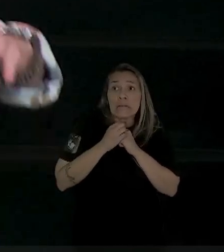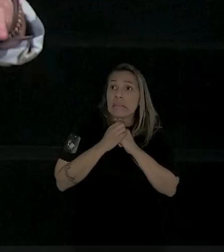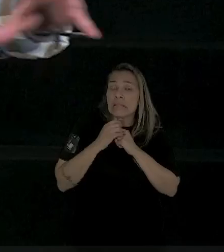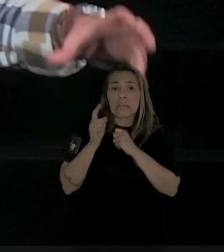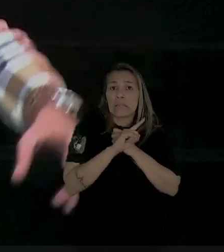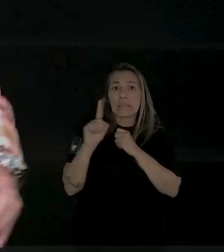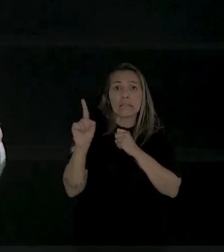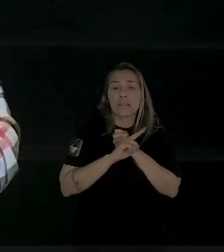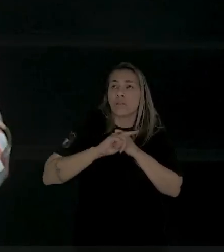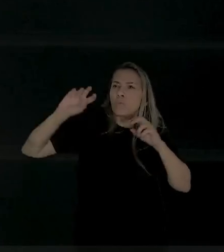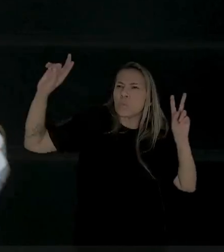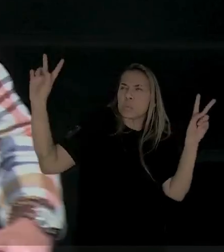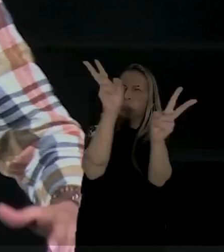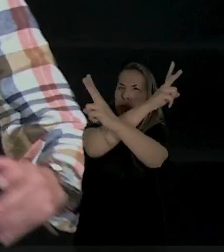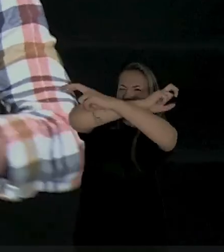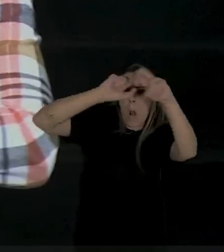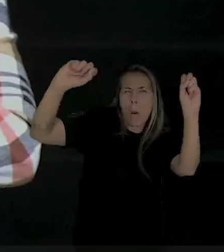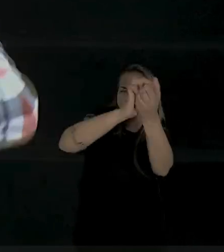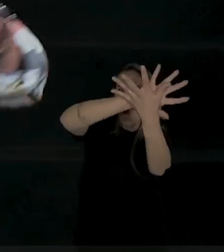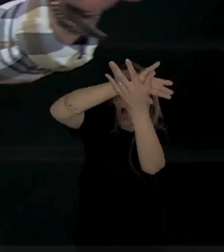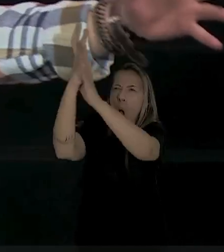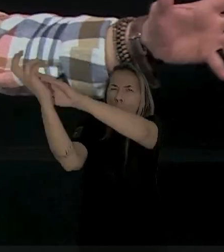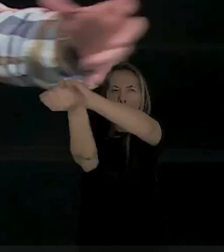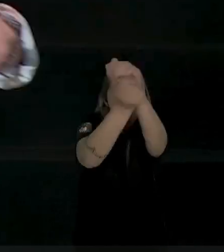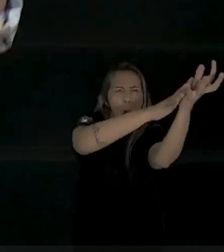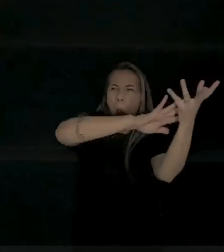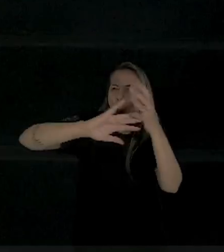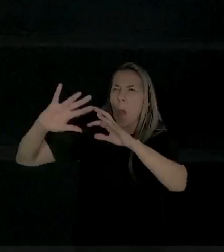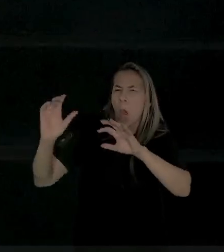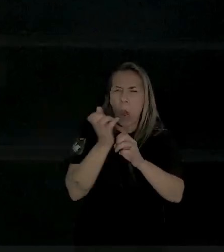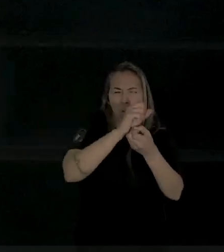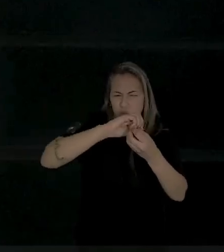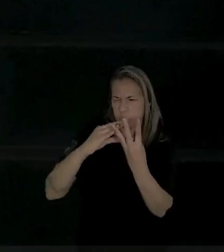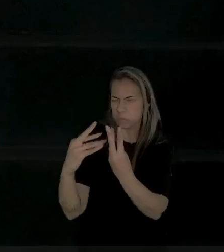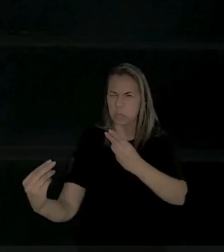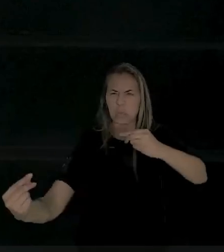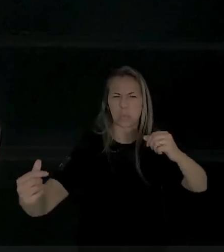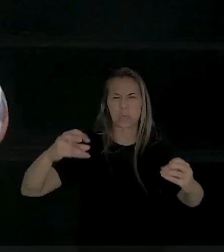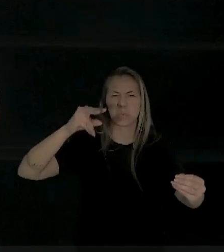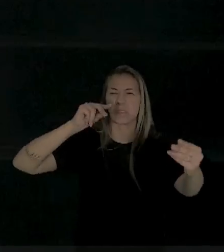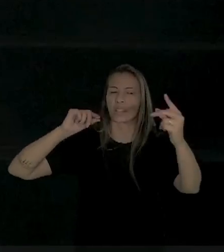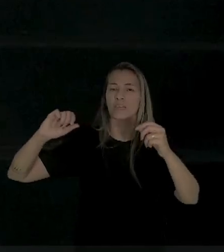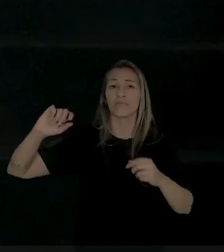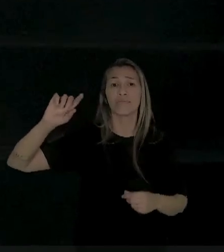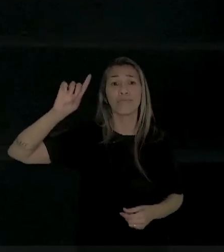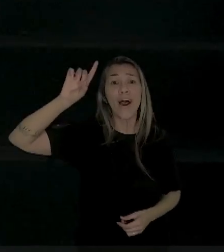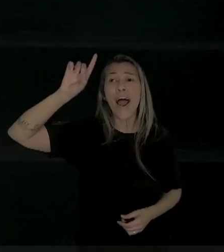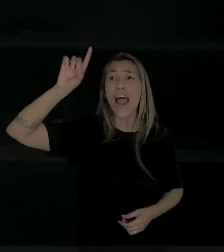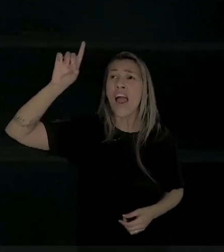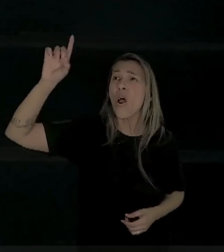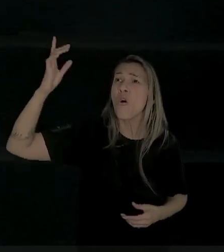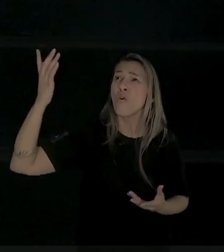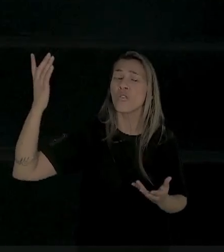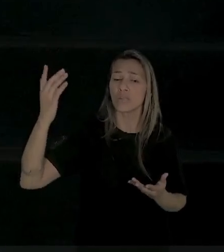O vento sopra, derruba pedras. Ele está em cima do monte, esmiúça pedras. E o texto diz: Deus não estava no vento.